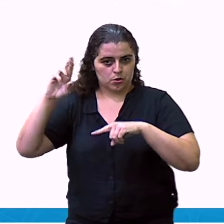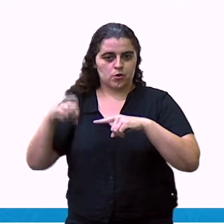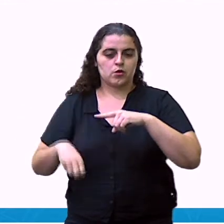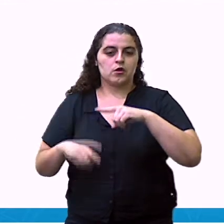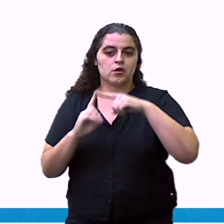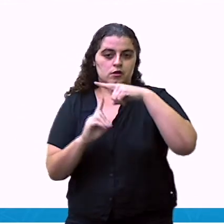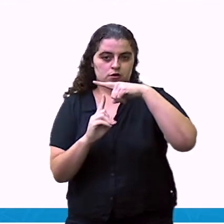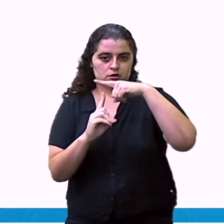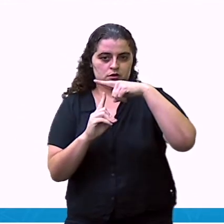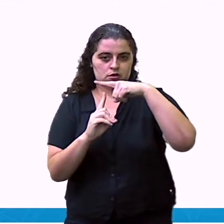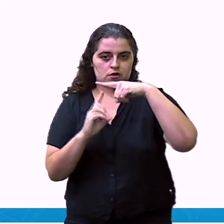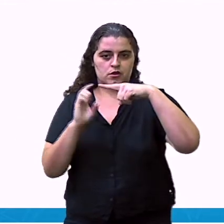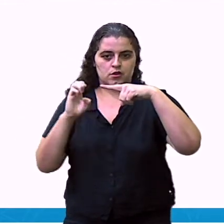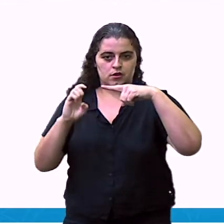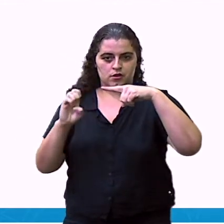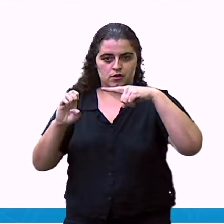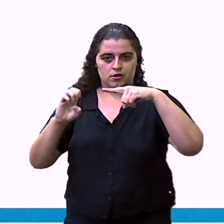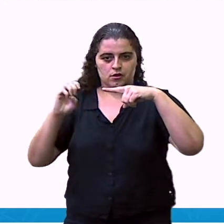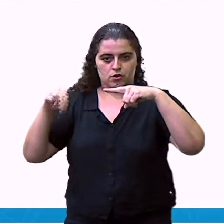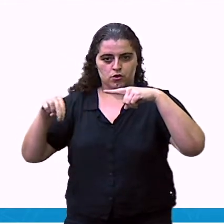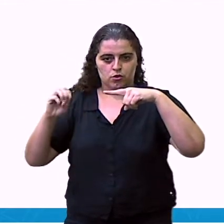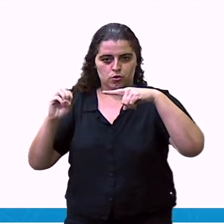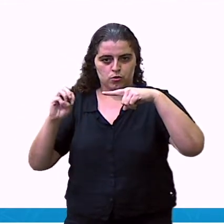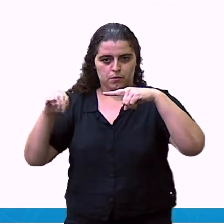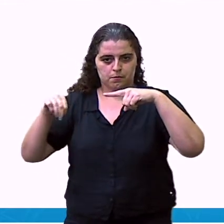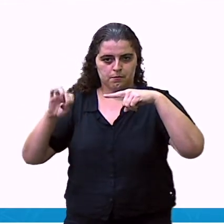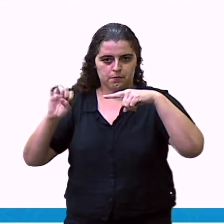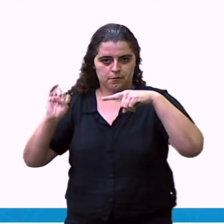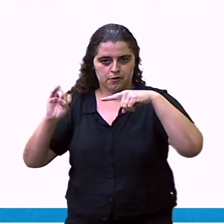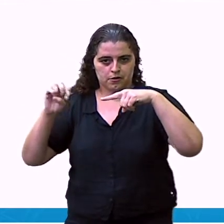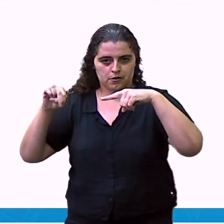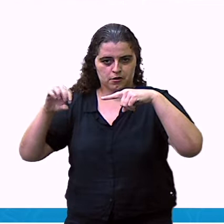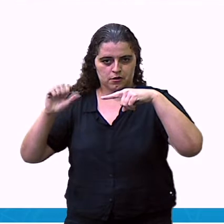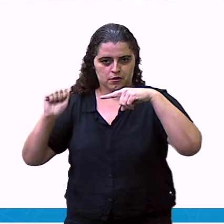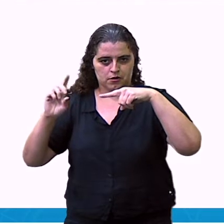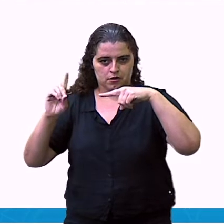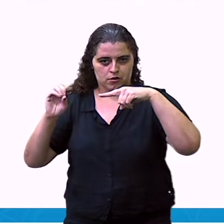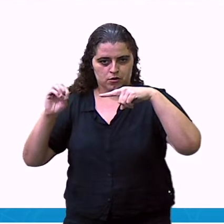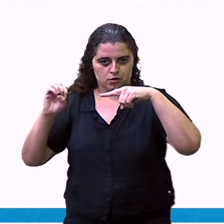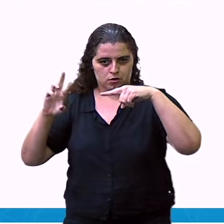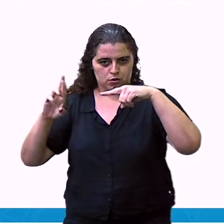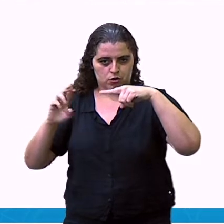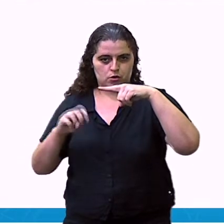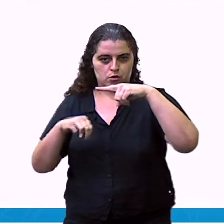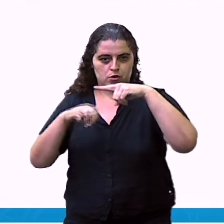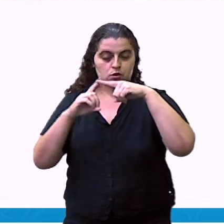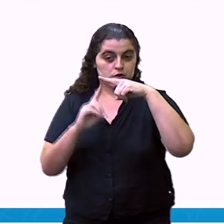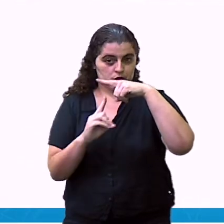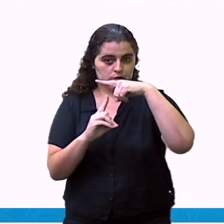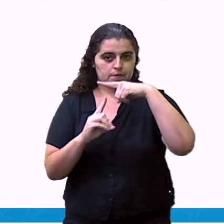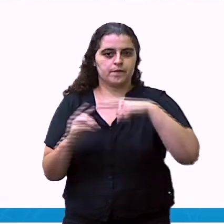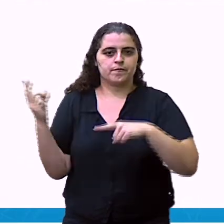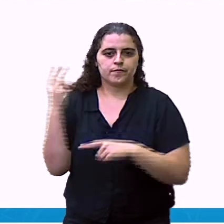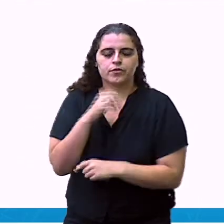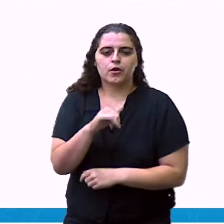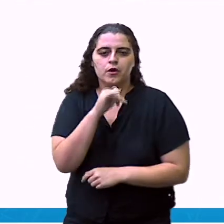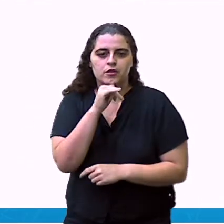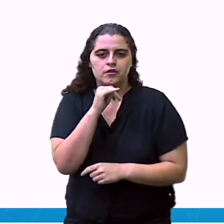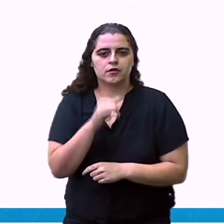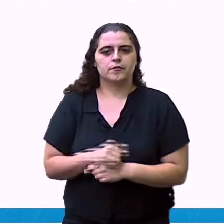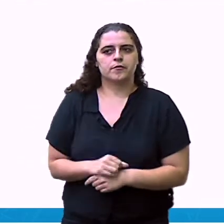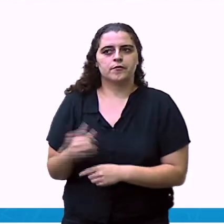de denominador. E aqui mais uma dica. Então, você já pode pegar como exemplo ou uma